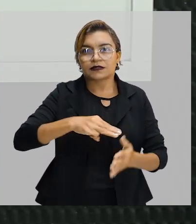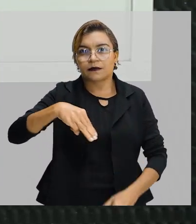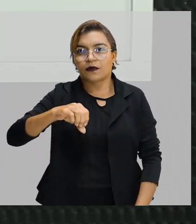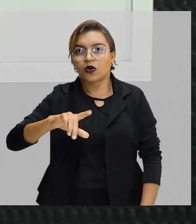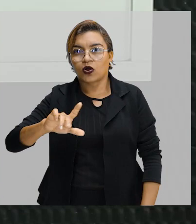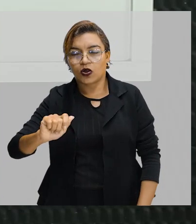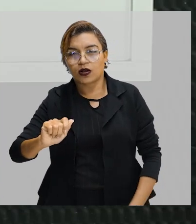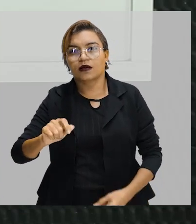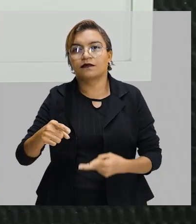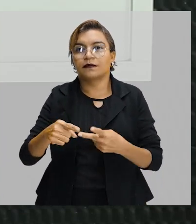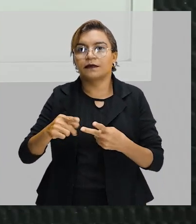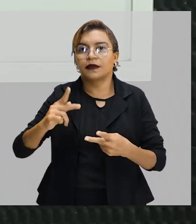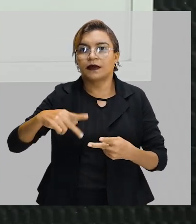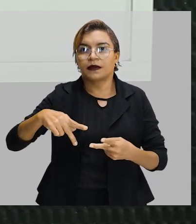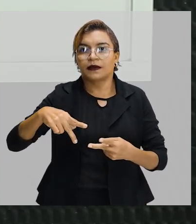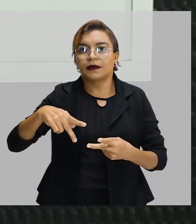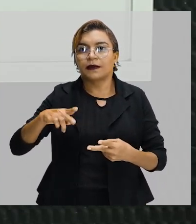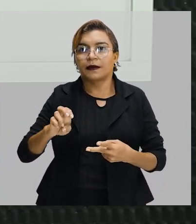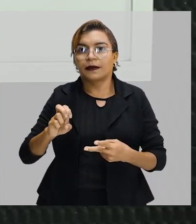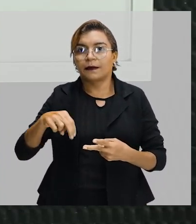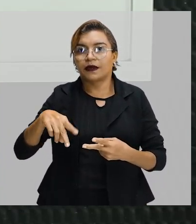pêndulo, tá ok?